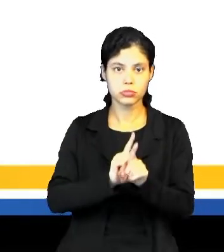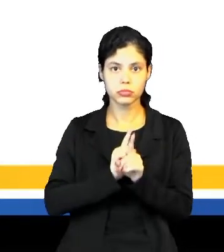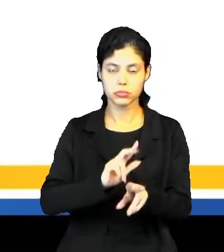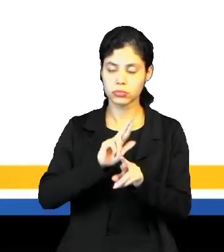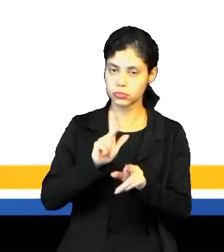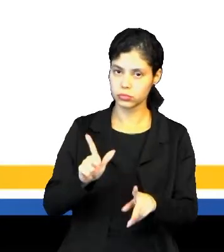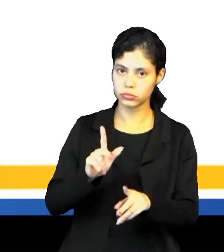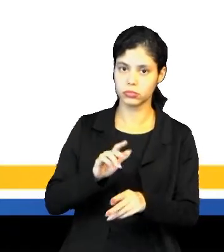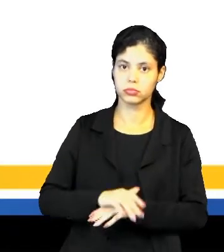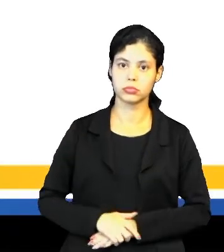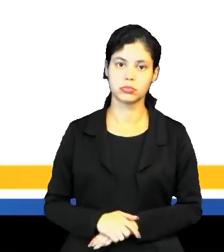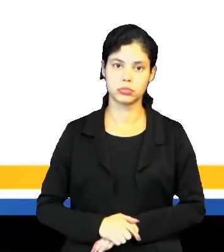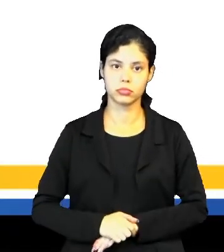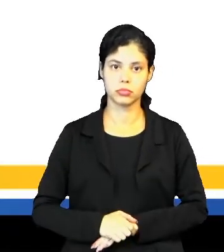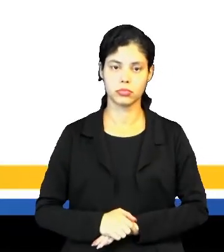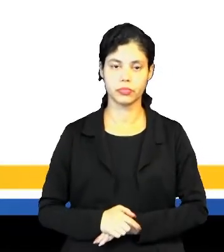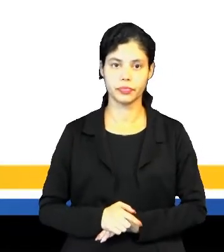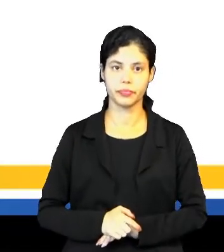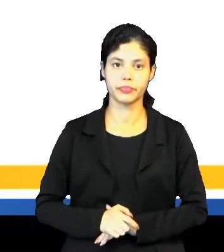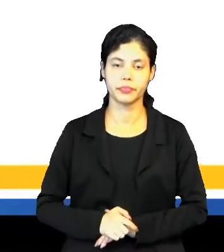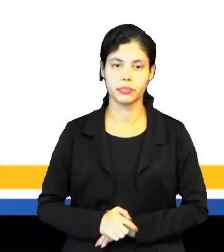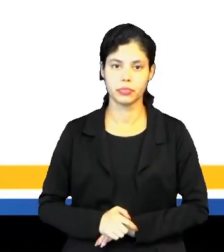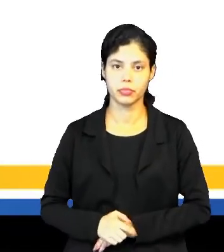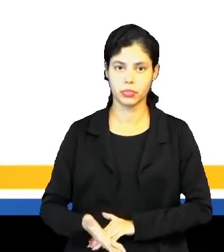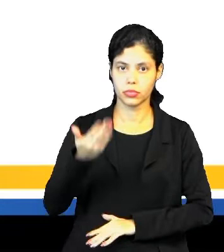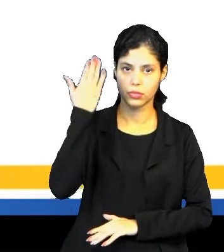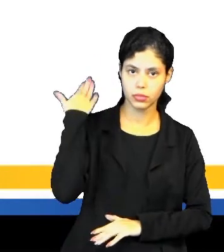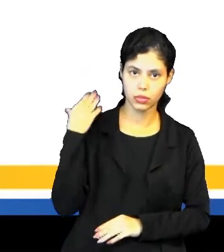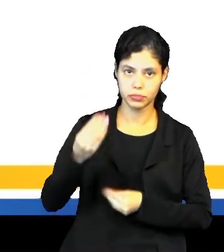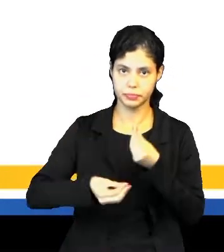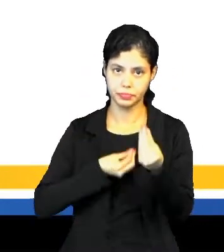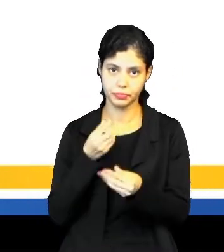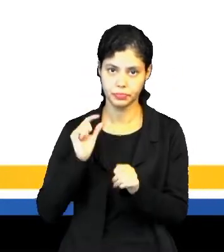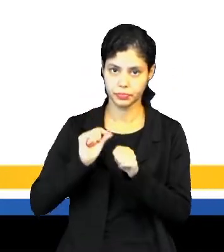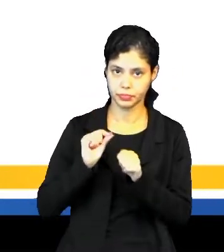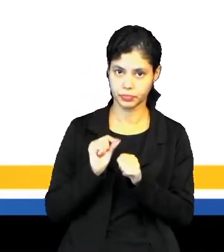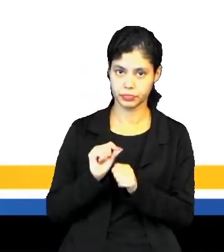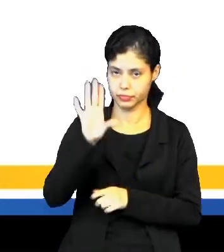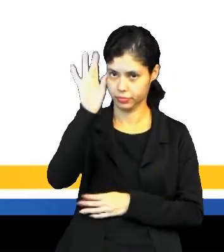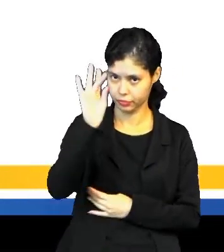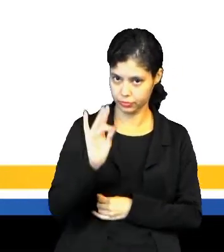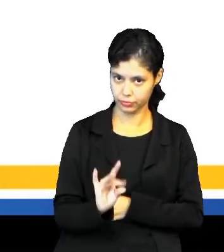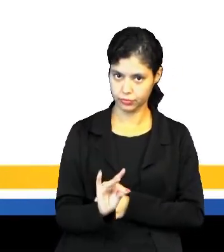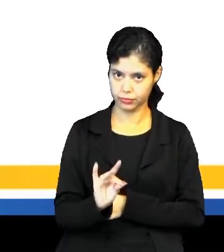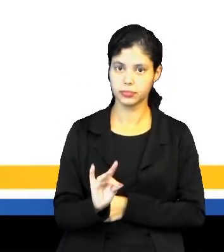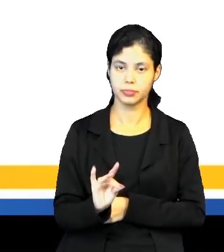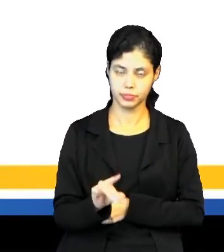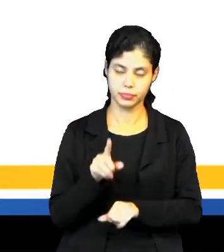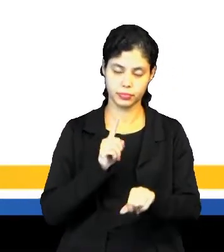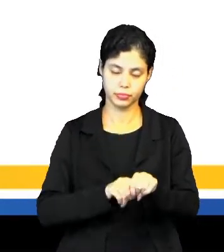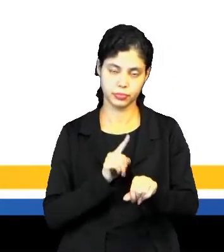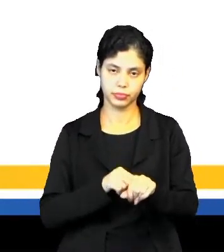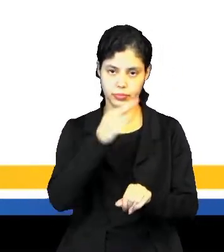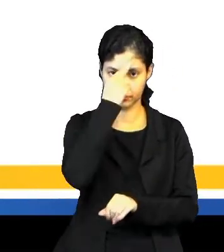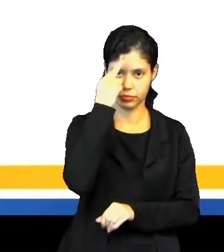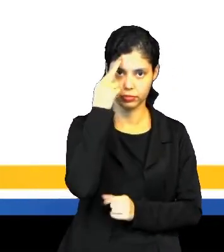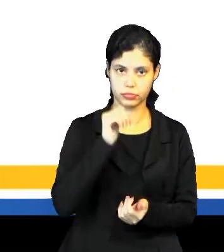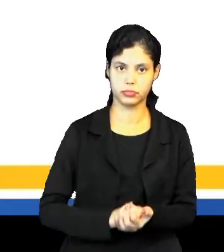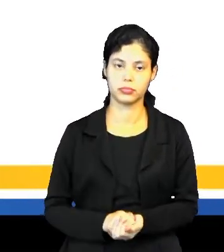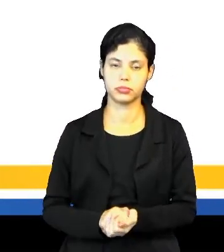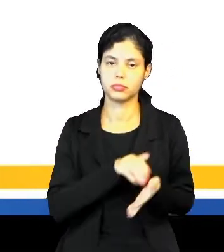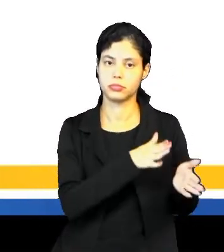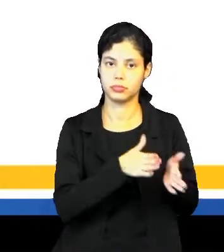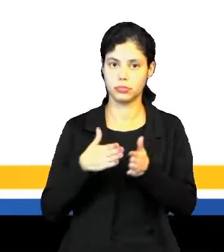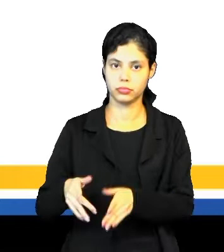se diferem dos demais. Há muitas formas de se fazer a contagem do tempo na história. Ela pode ser